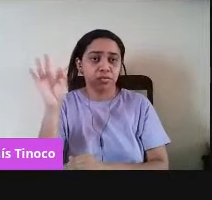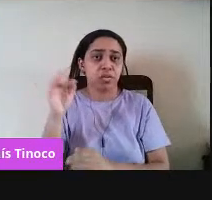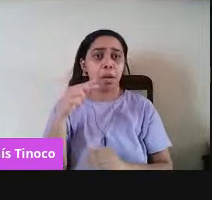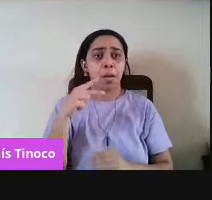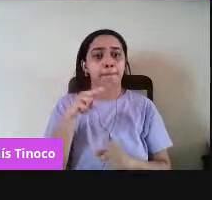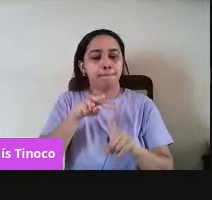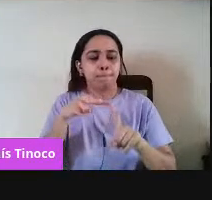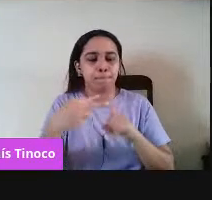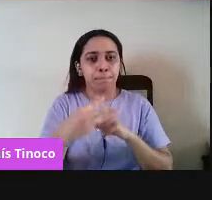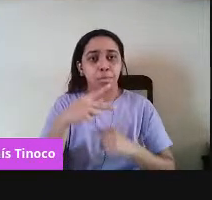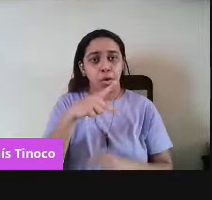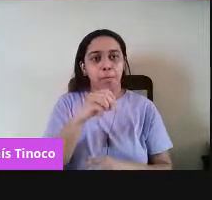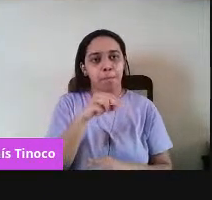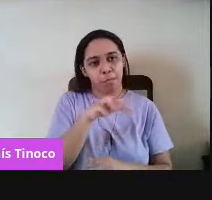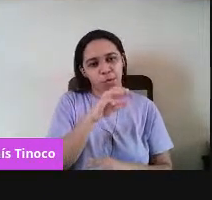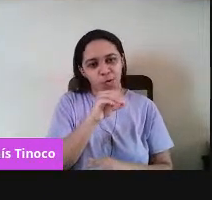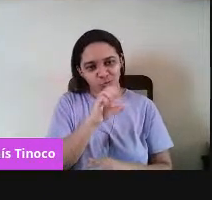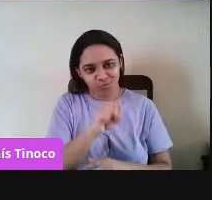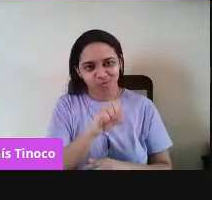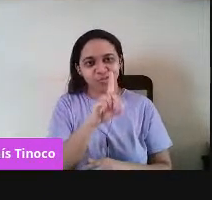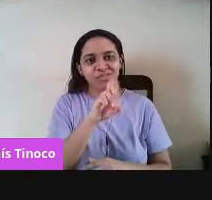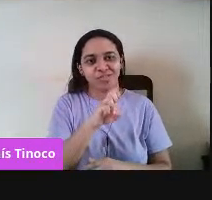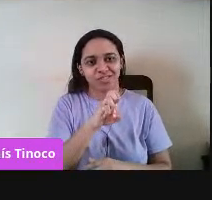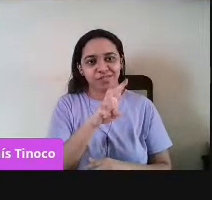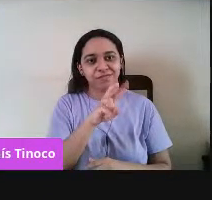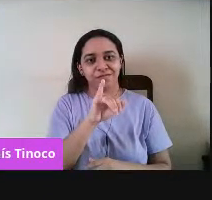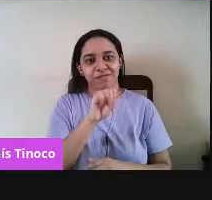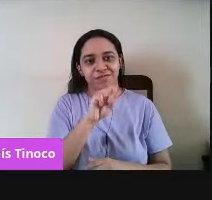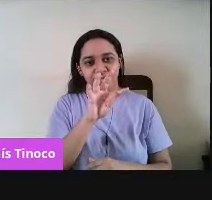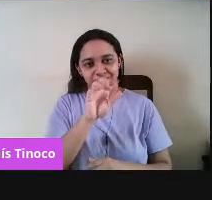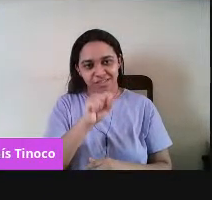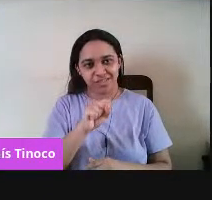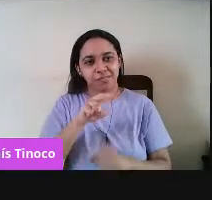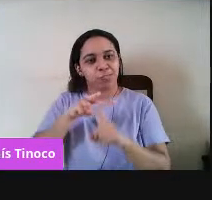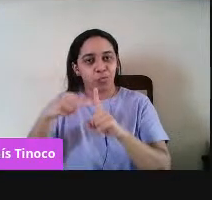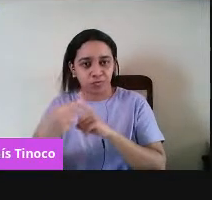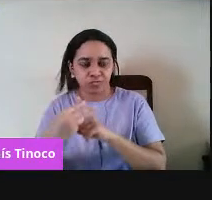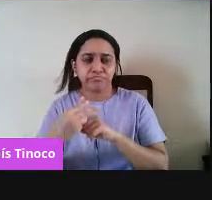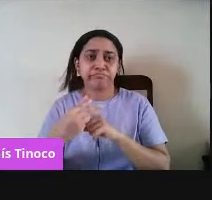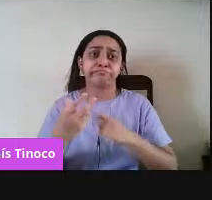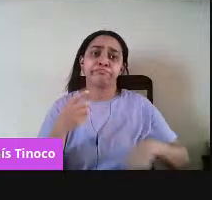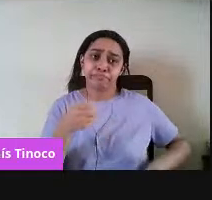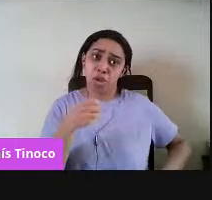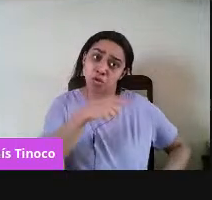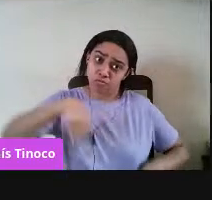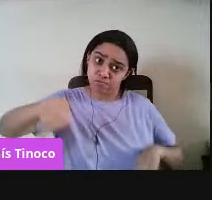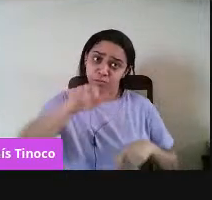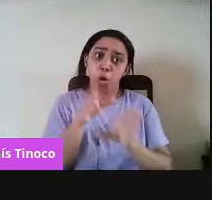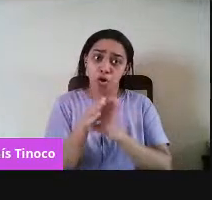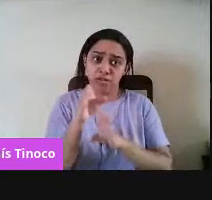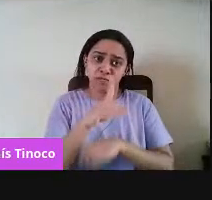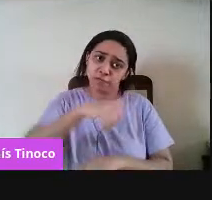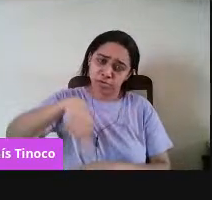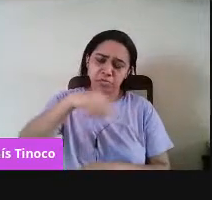de Vista sobre o Ponto de Vista, que é uma matéria que muita gente trabalha. Eu recomendo esse livro, ele é muito